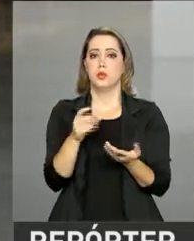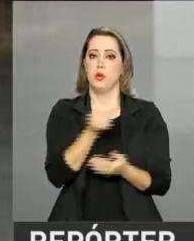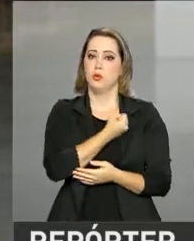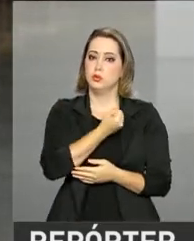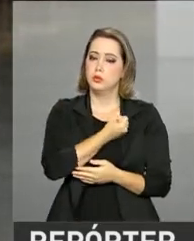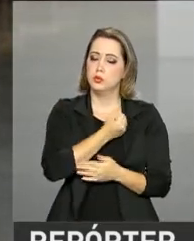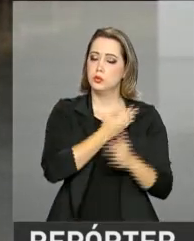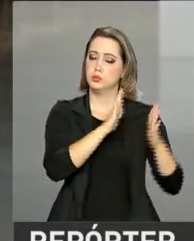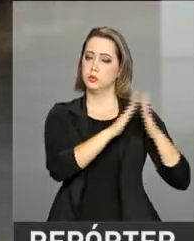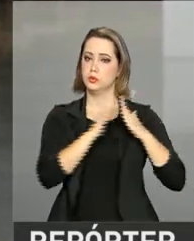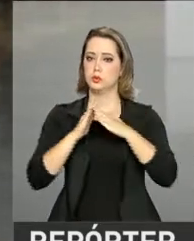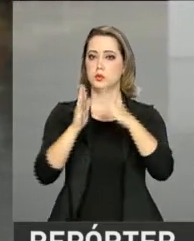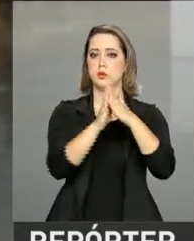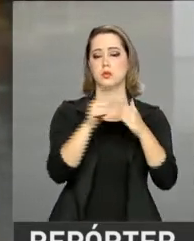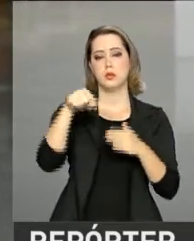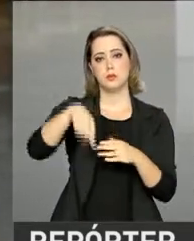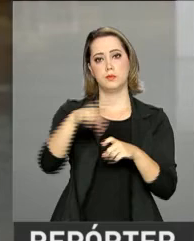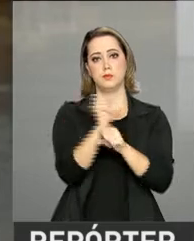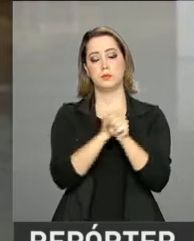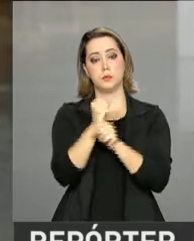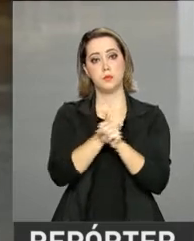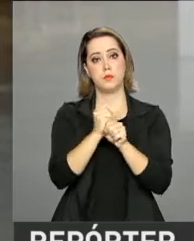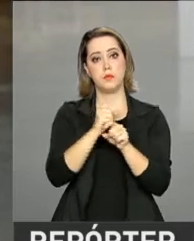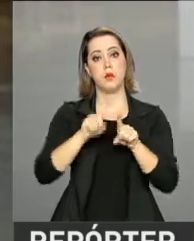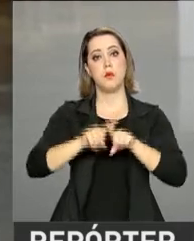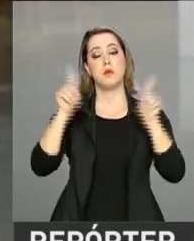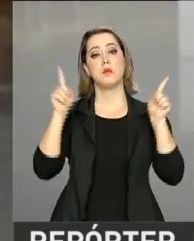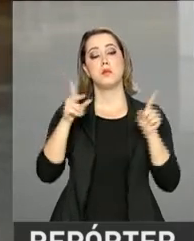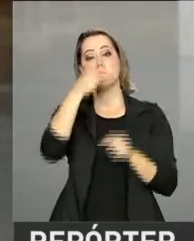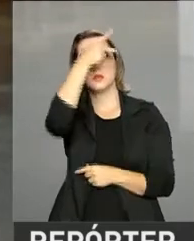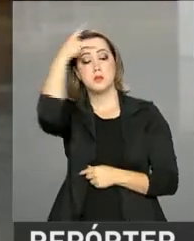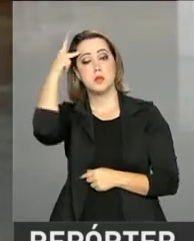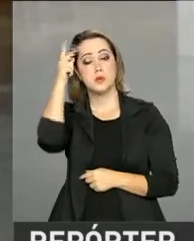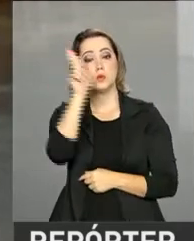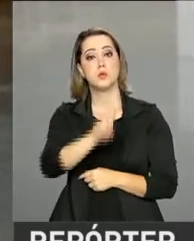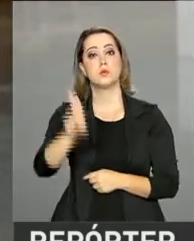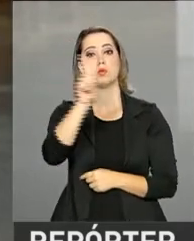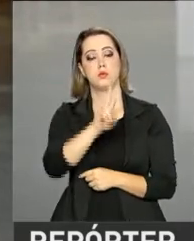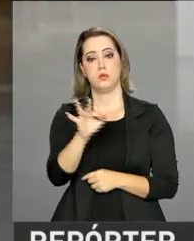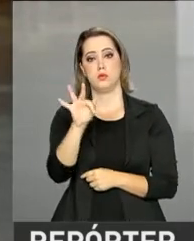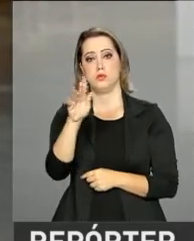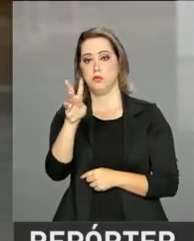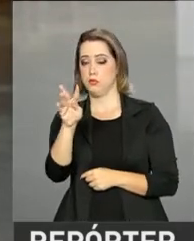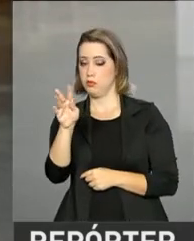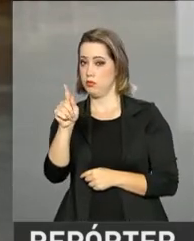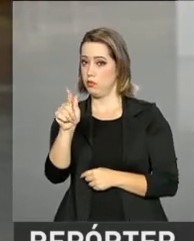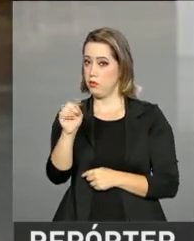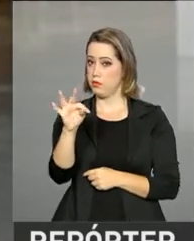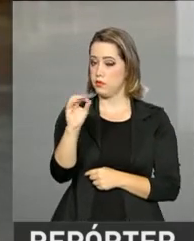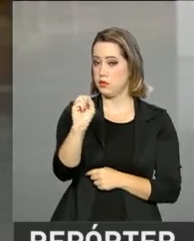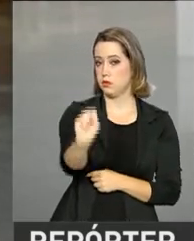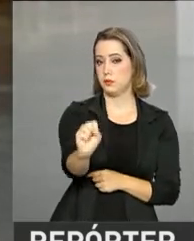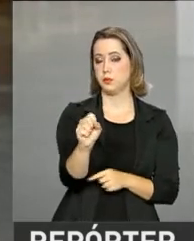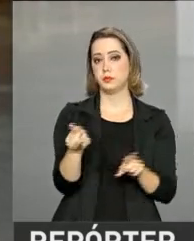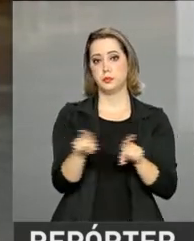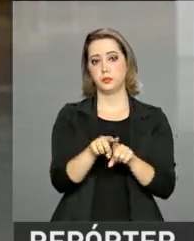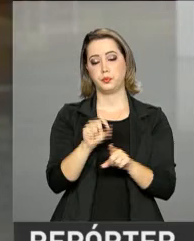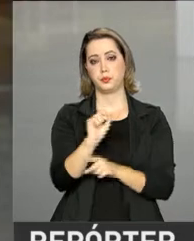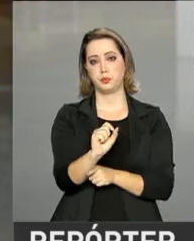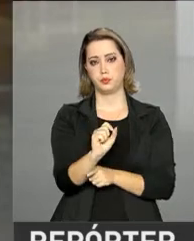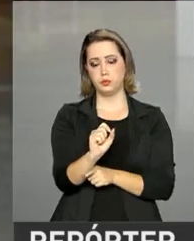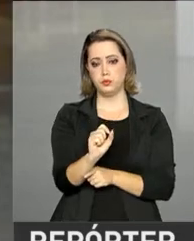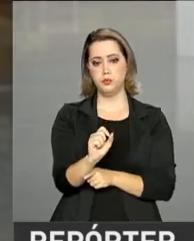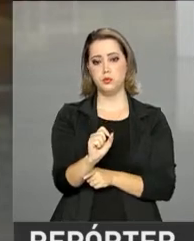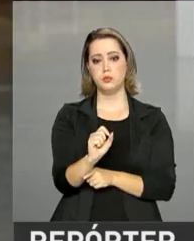decorrer de 2017 agora para as pessoas utilizarem os recursos do fundo de garantia do tempo